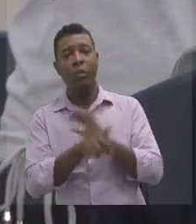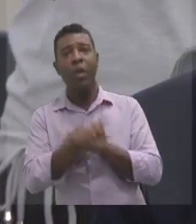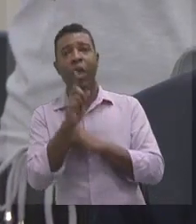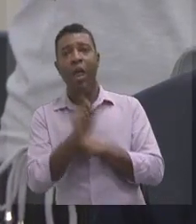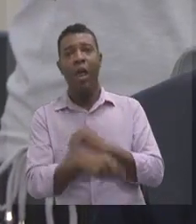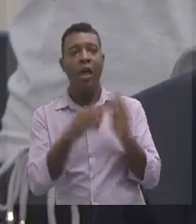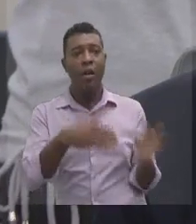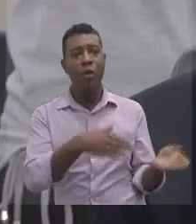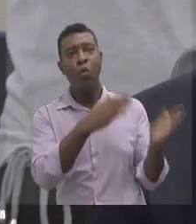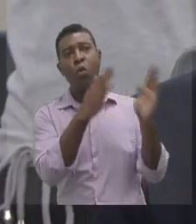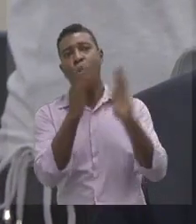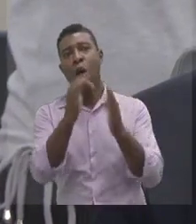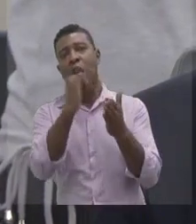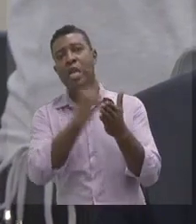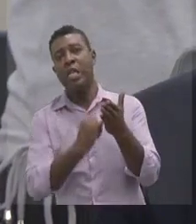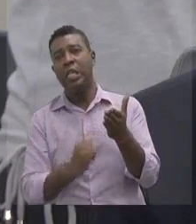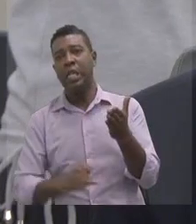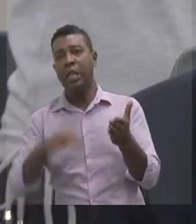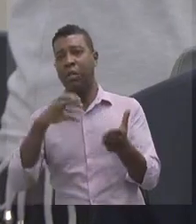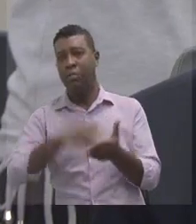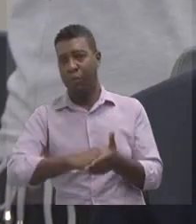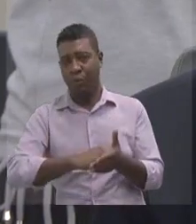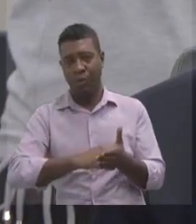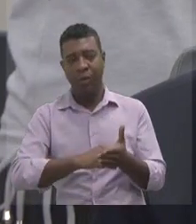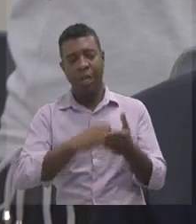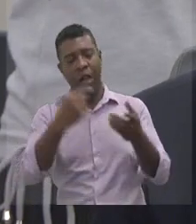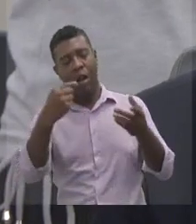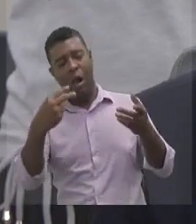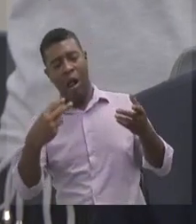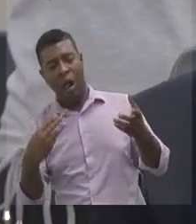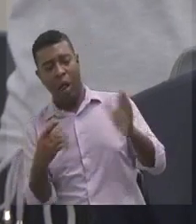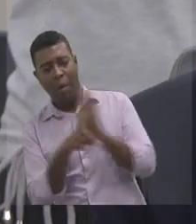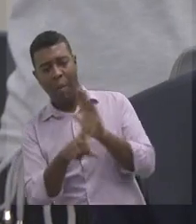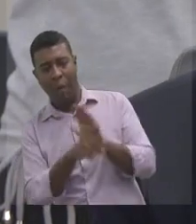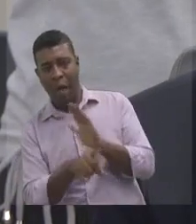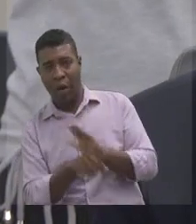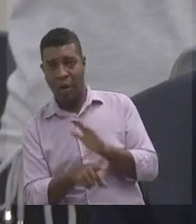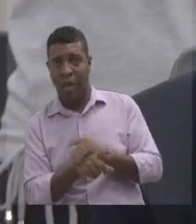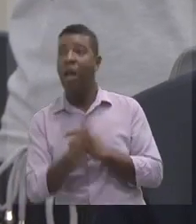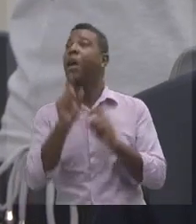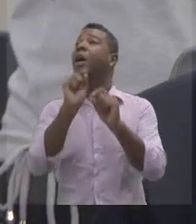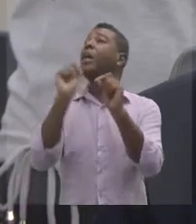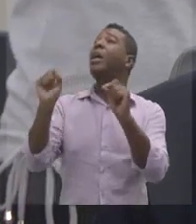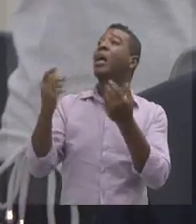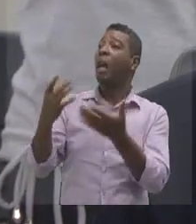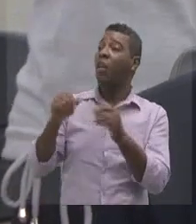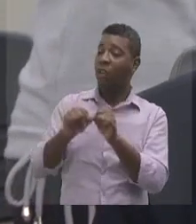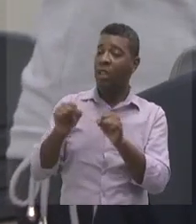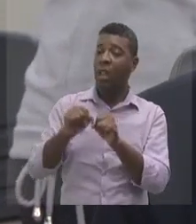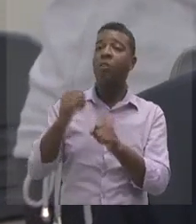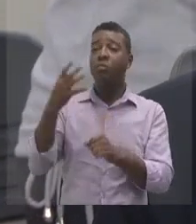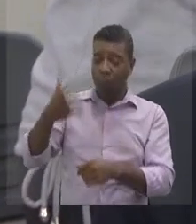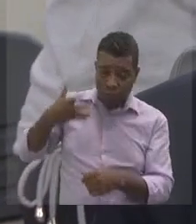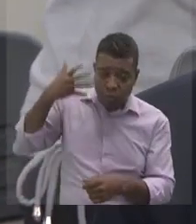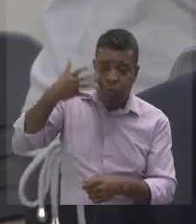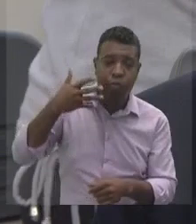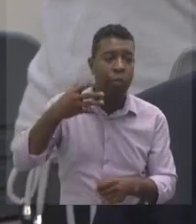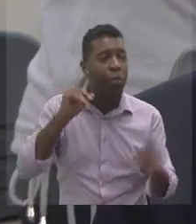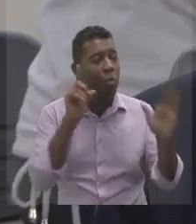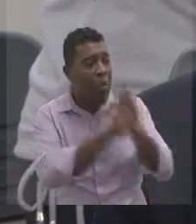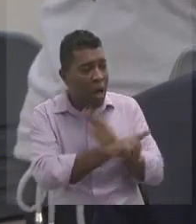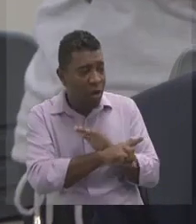inscrição os parlamentares que desejarem fazer o uso da palavra deve se escrever pessoalmente assessoria que da comissão